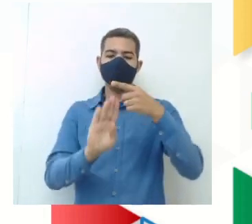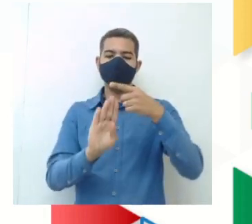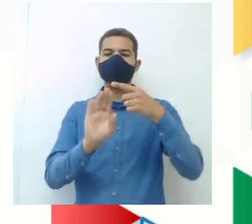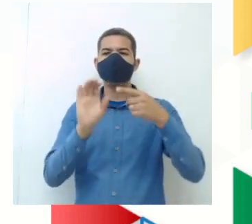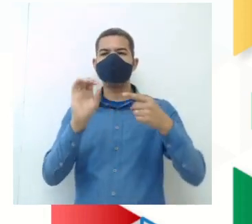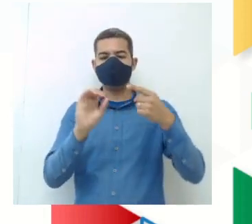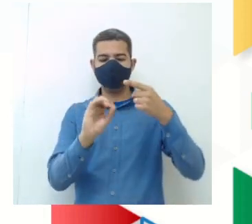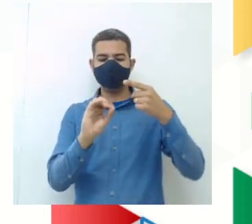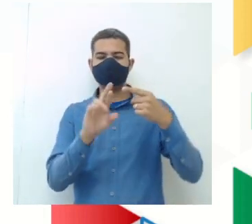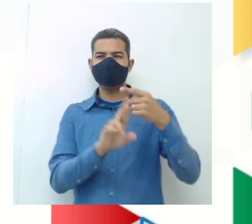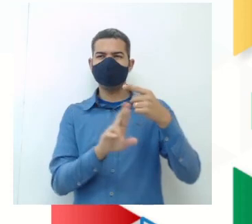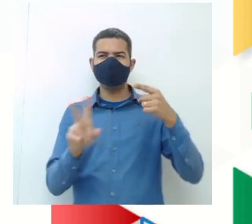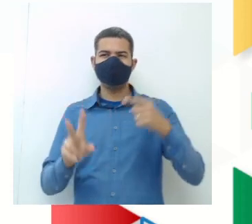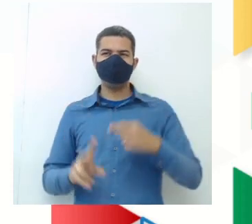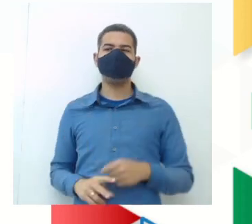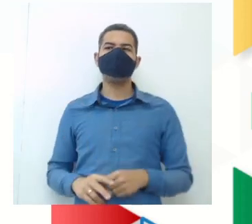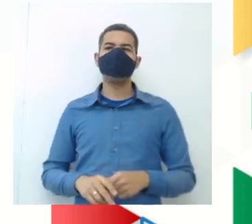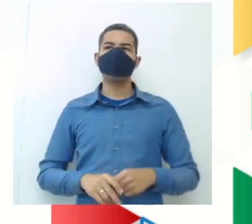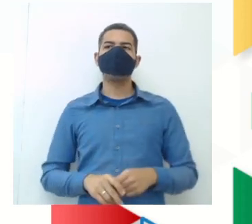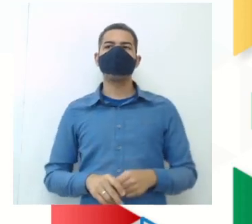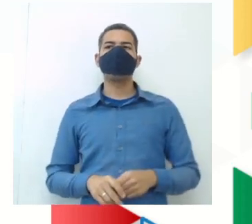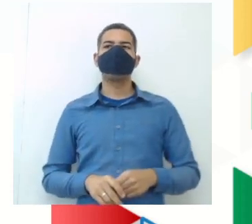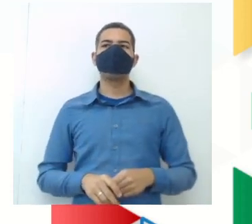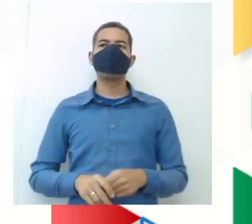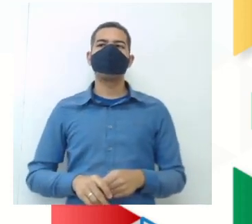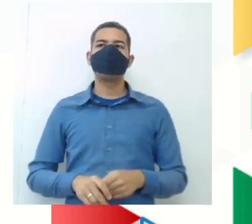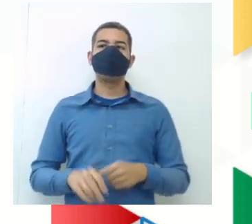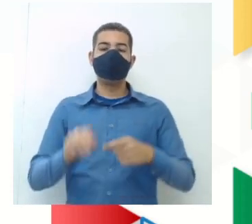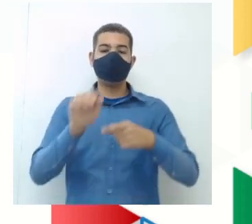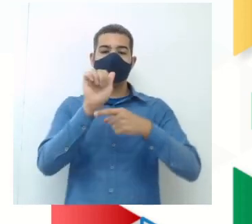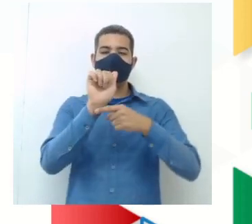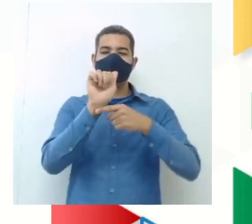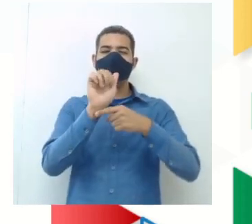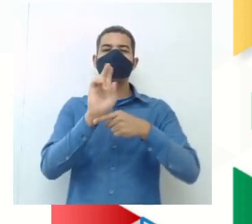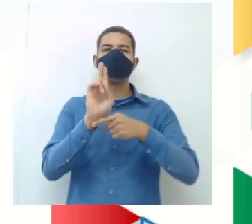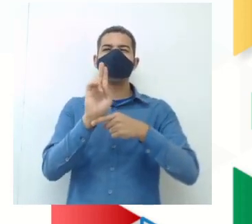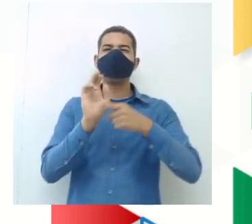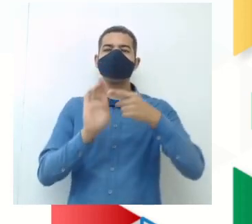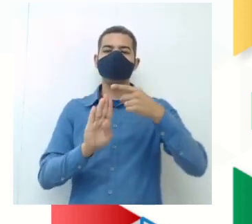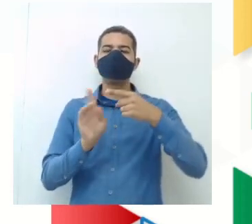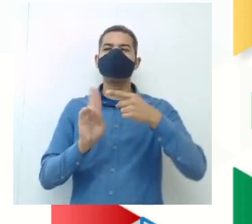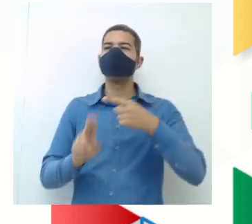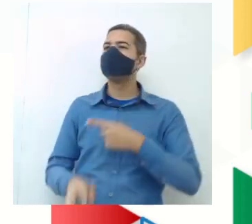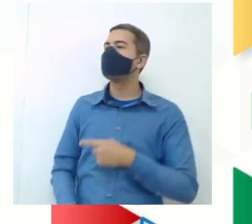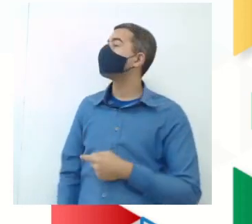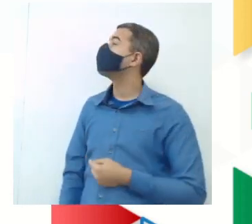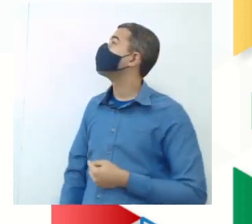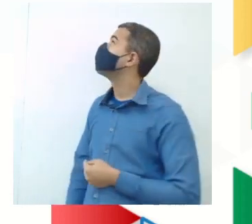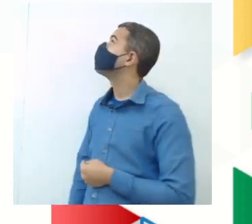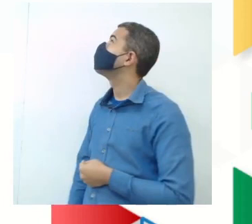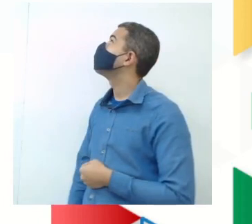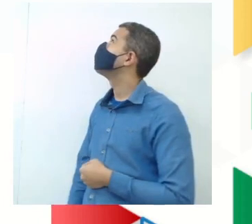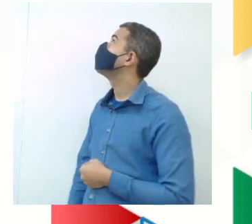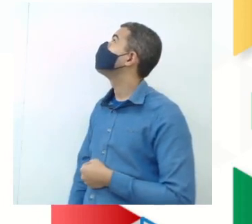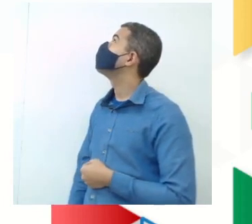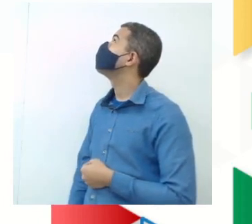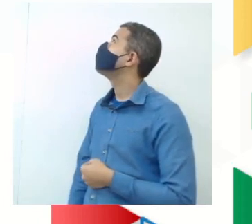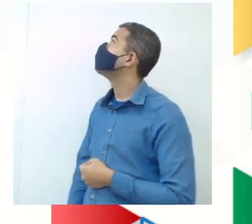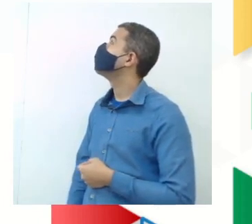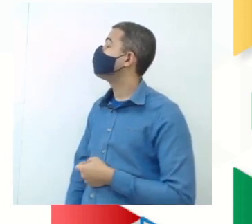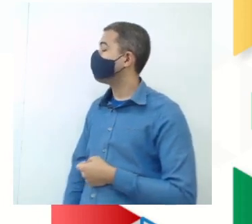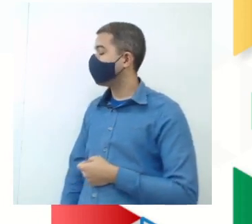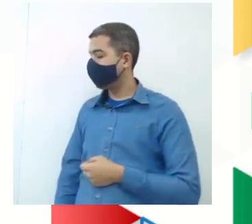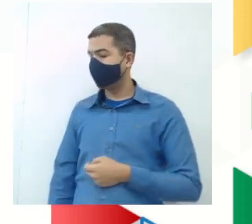Olha aí na imagem, presta bem atenção. A é o numerador e B o denominador, onde B tem que ser diferente de